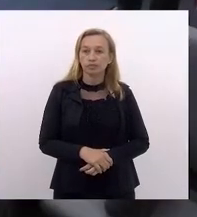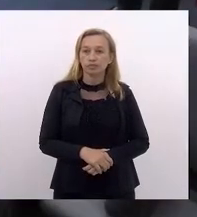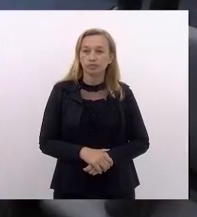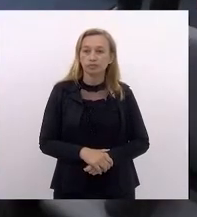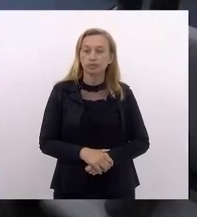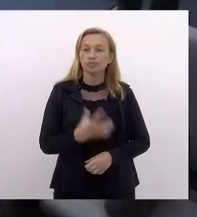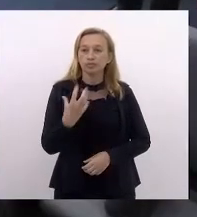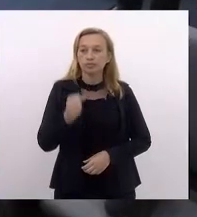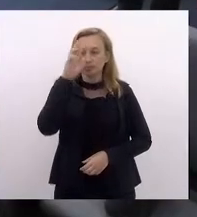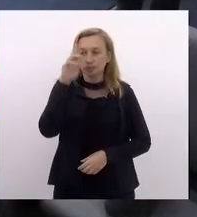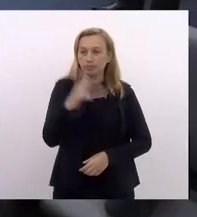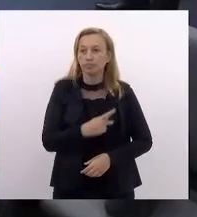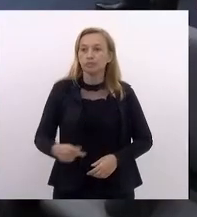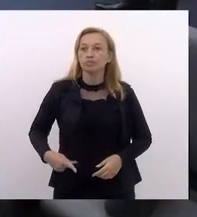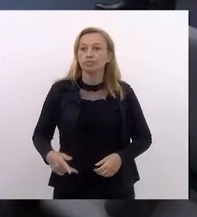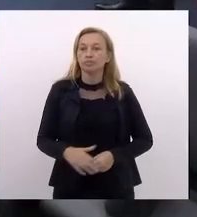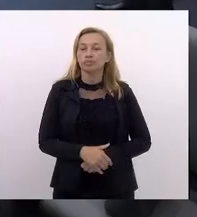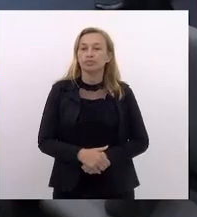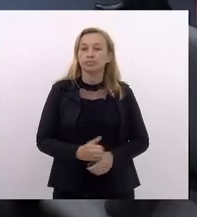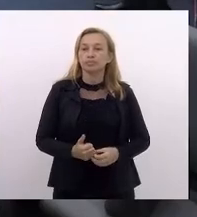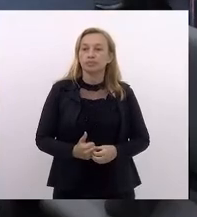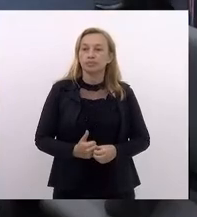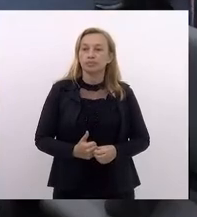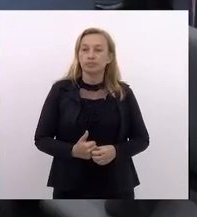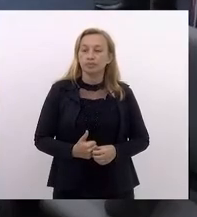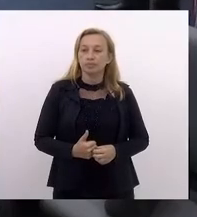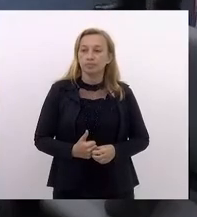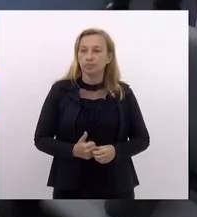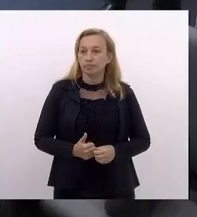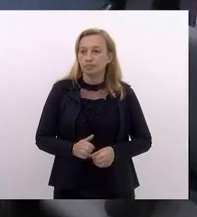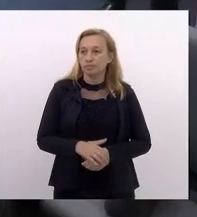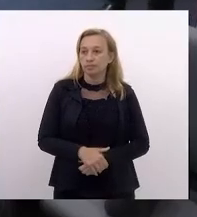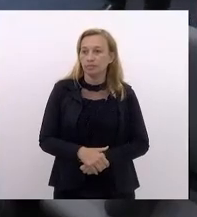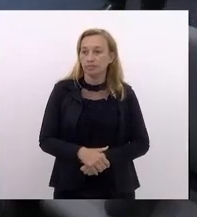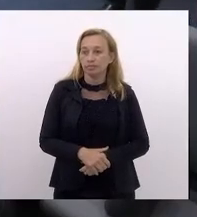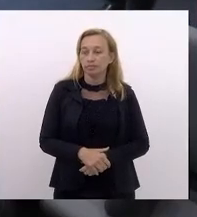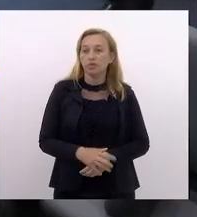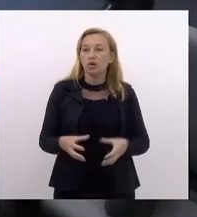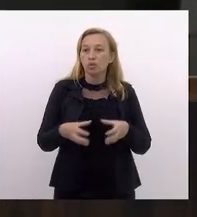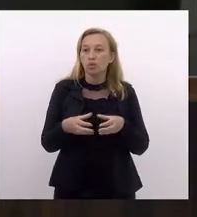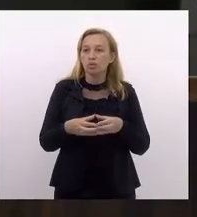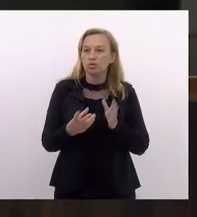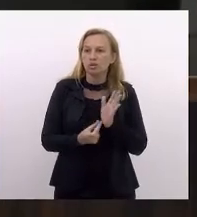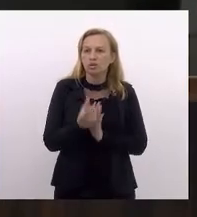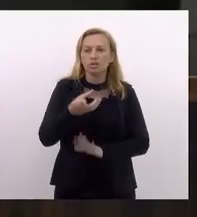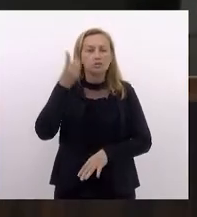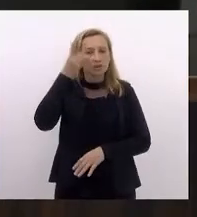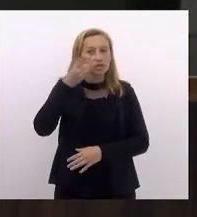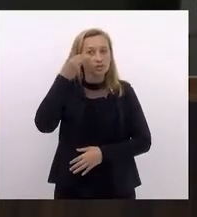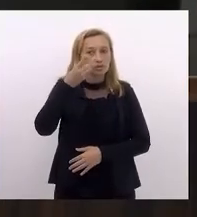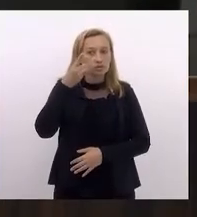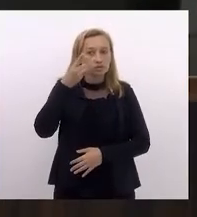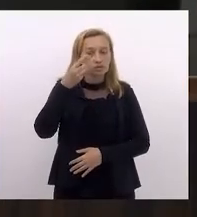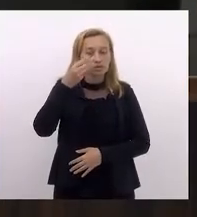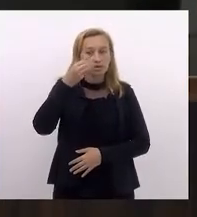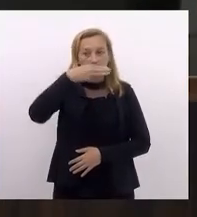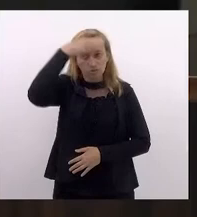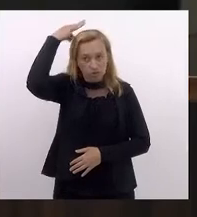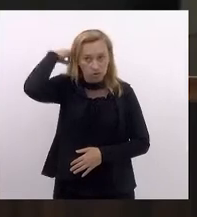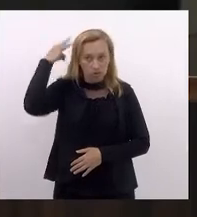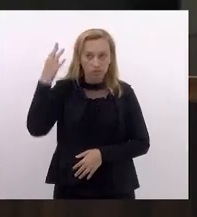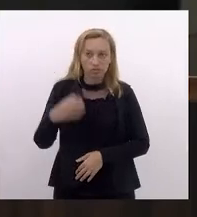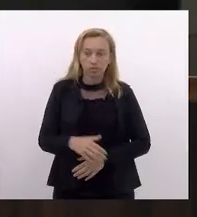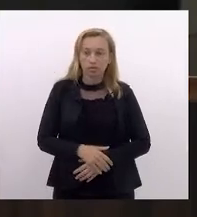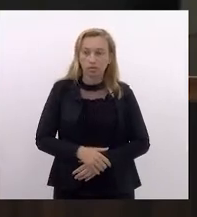o parecer favorável presidente e pela comissão de orçamento que tá do mas